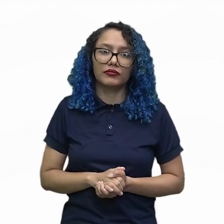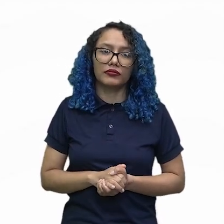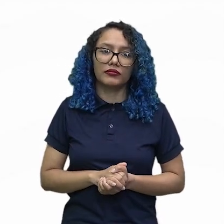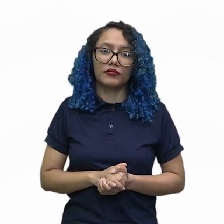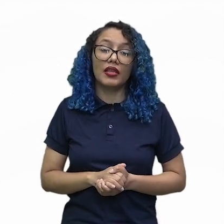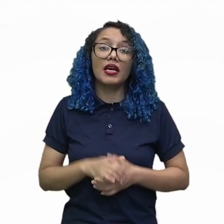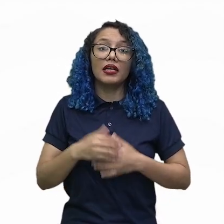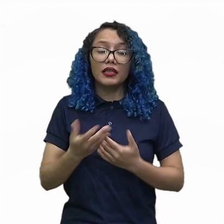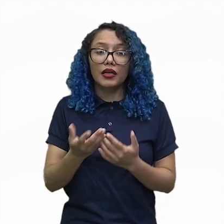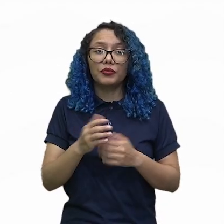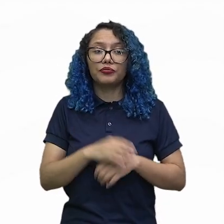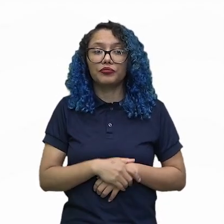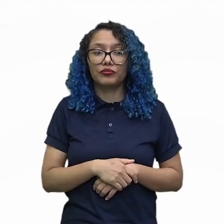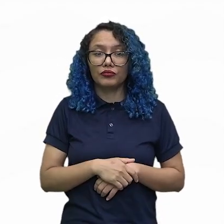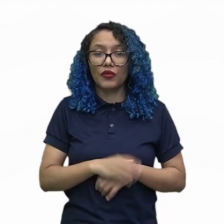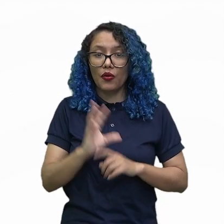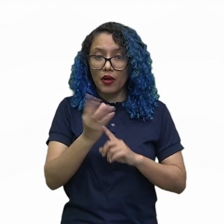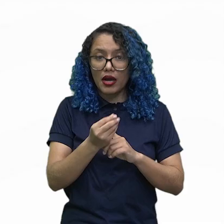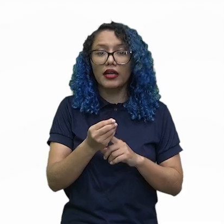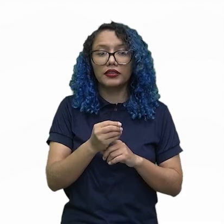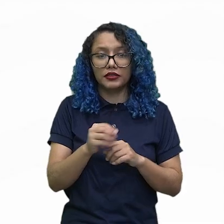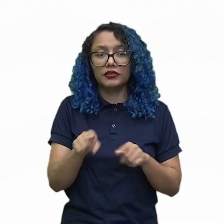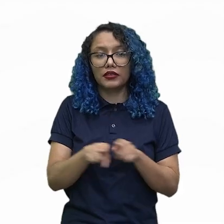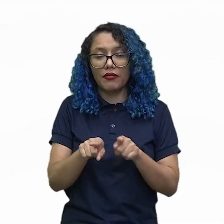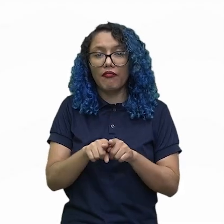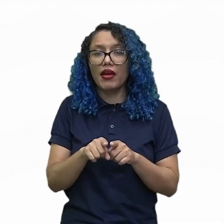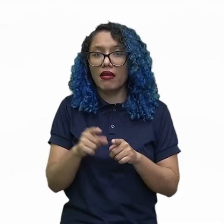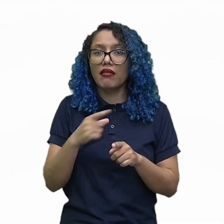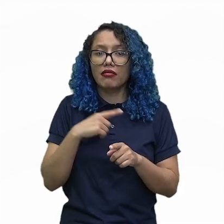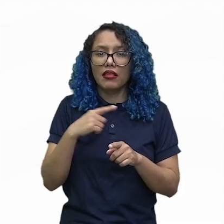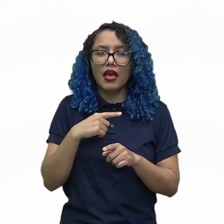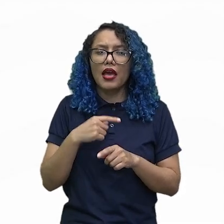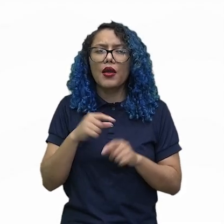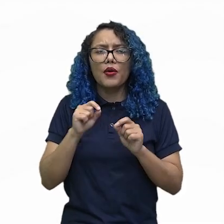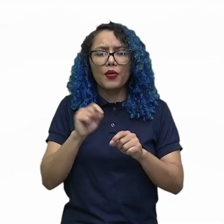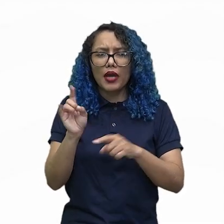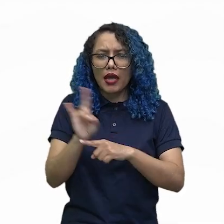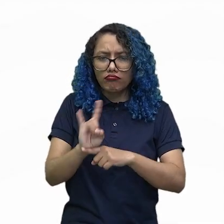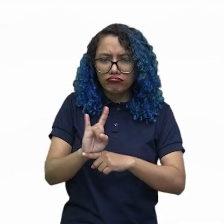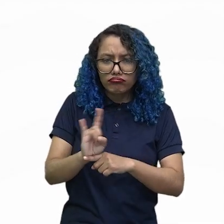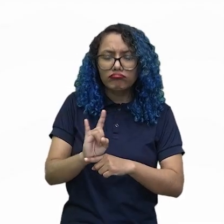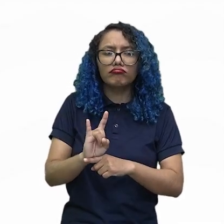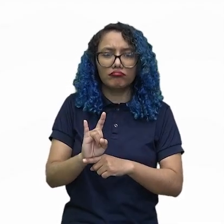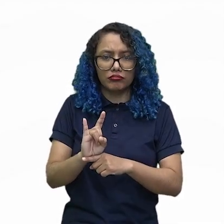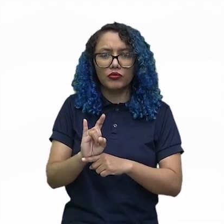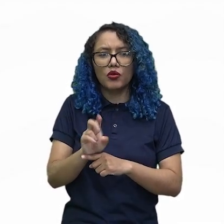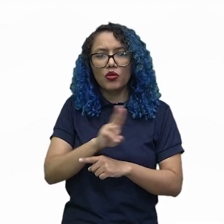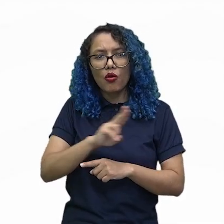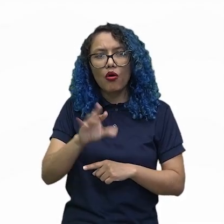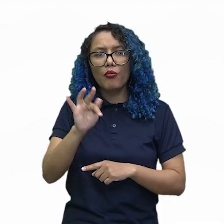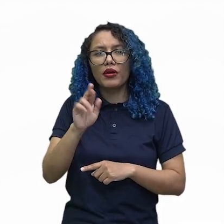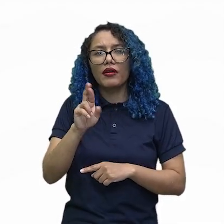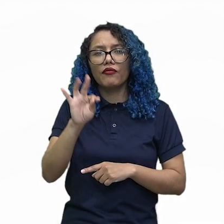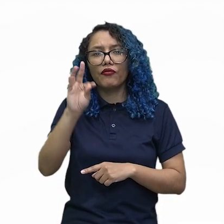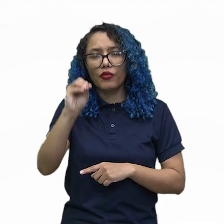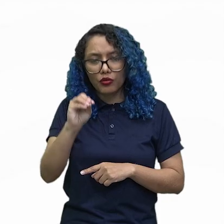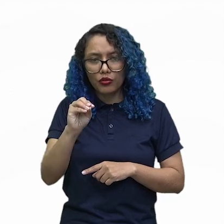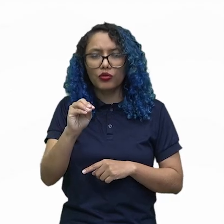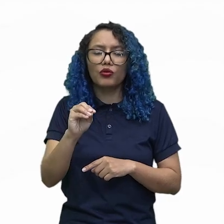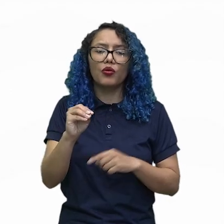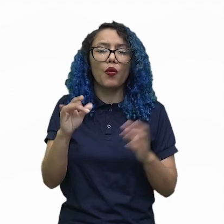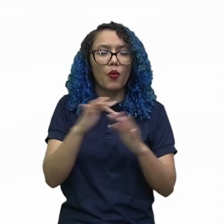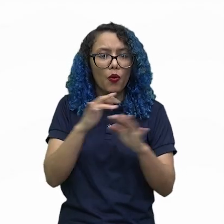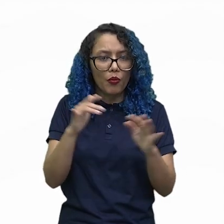reconhecido atualmente também dentro de um documentário chamado Fruto Urbano. Ele é um professor que também é